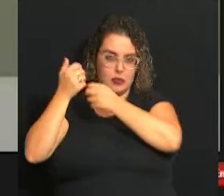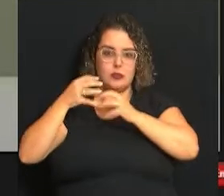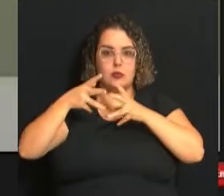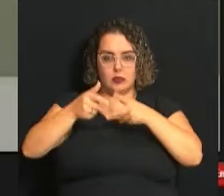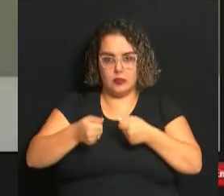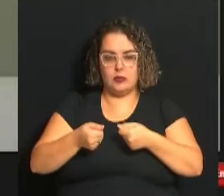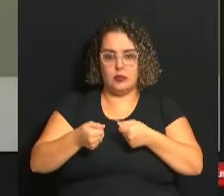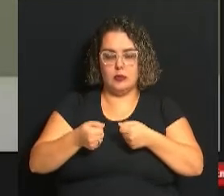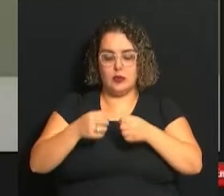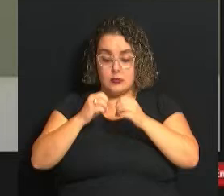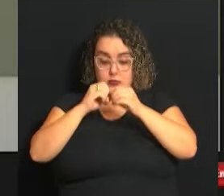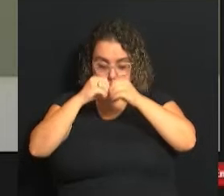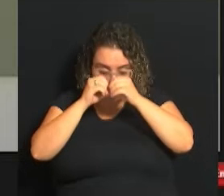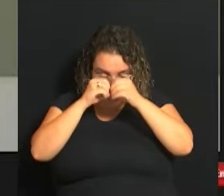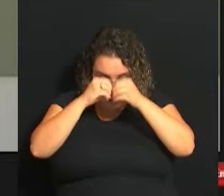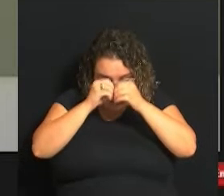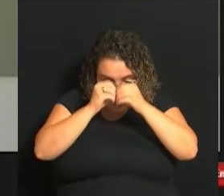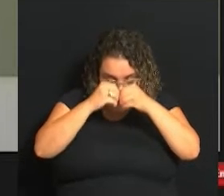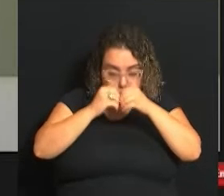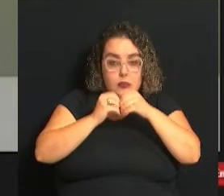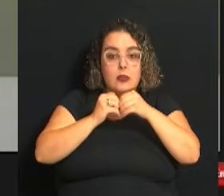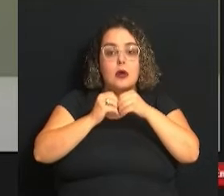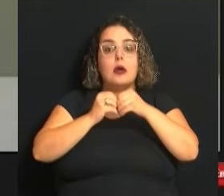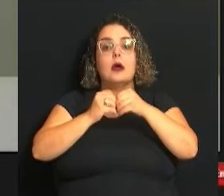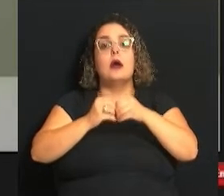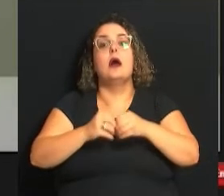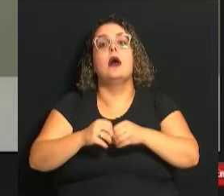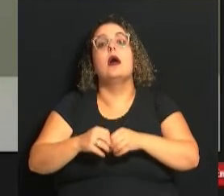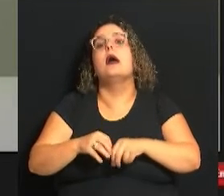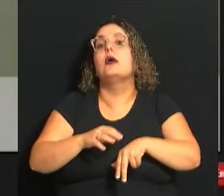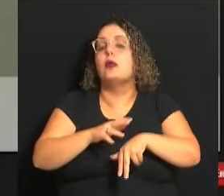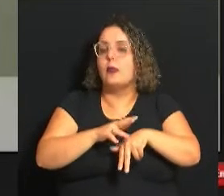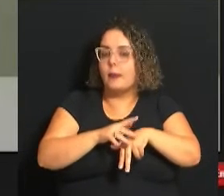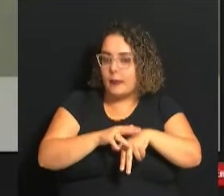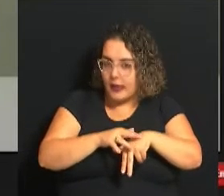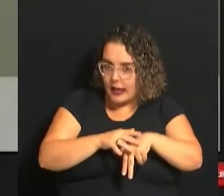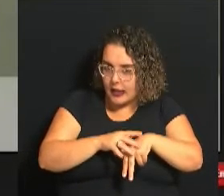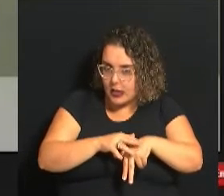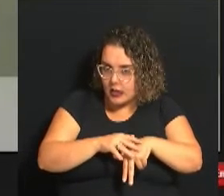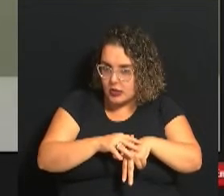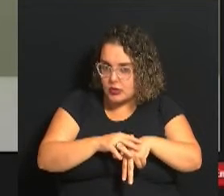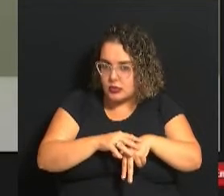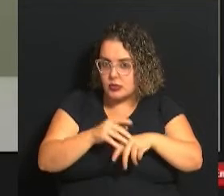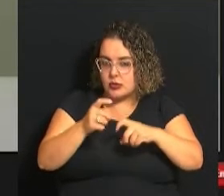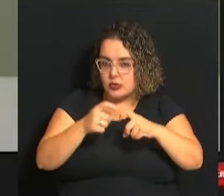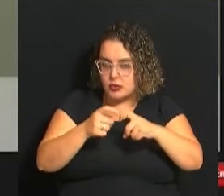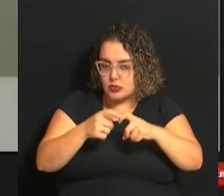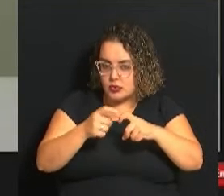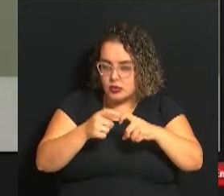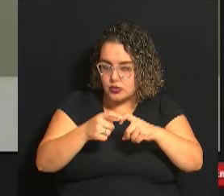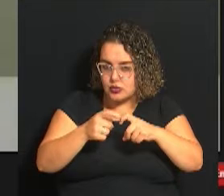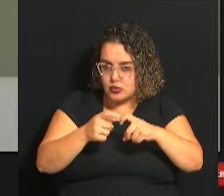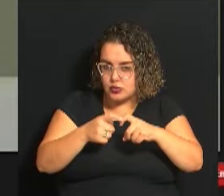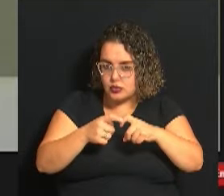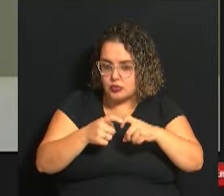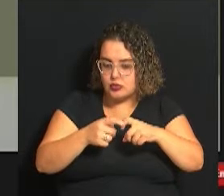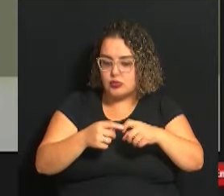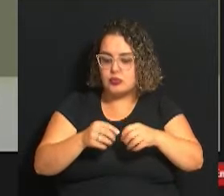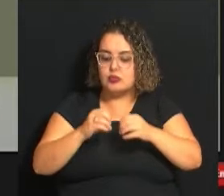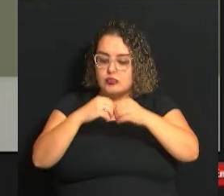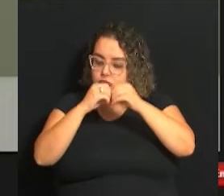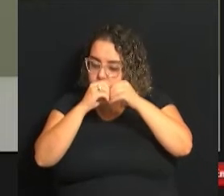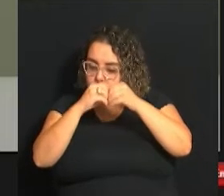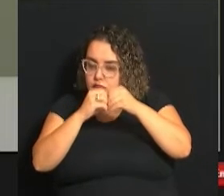no microscópio, então, o patologista vai me dizer qual o tipo de célula que está